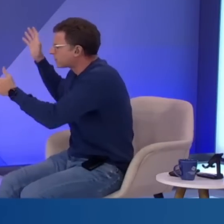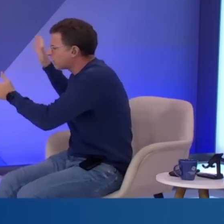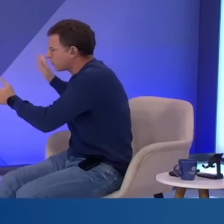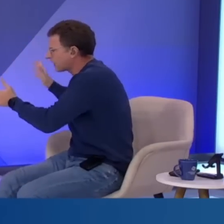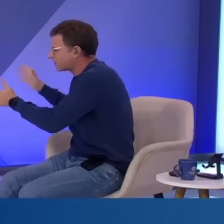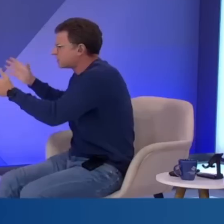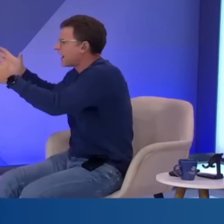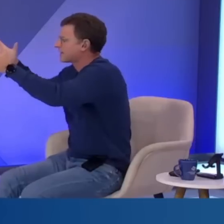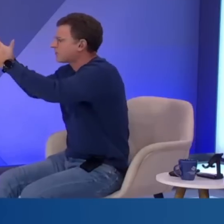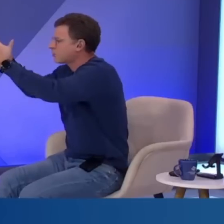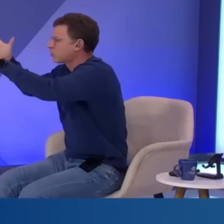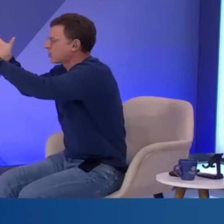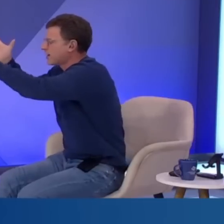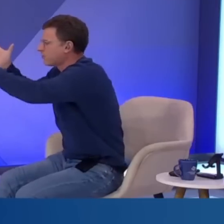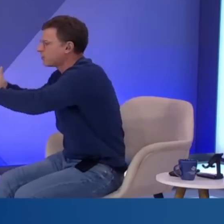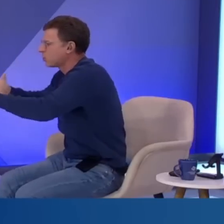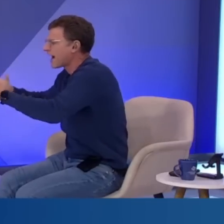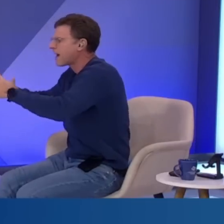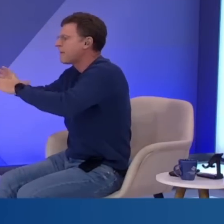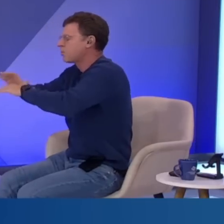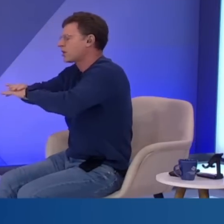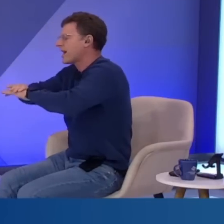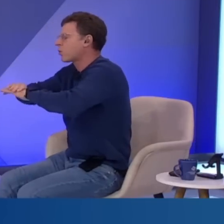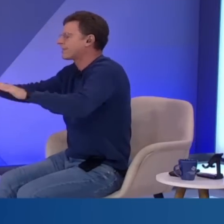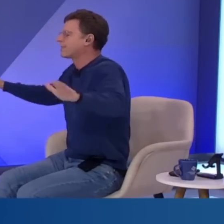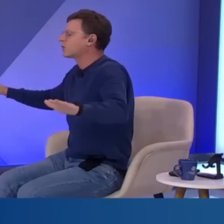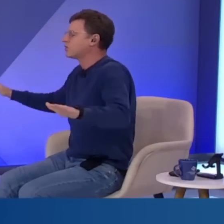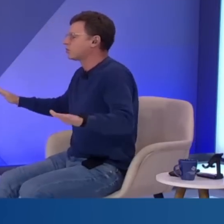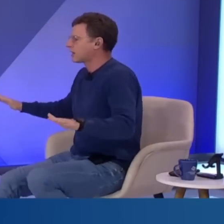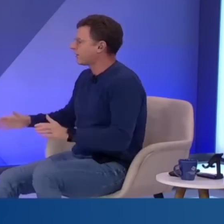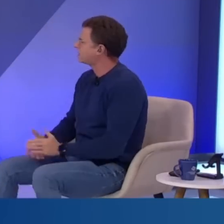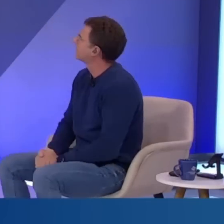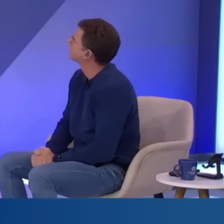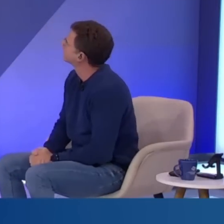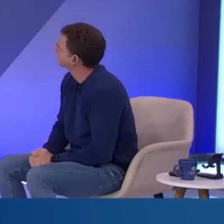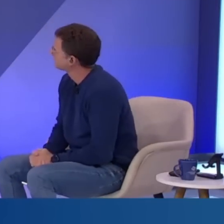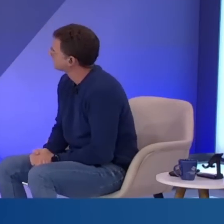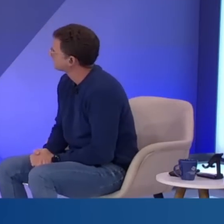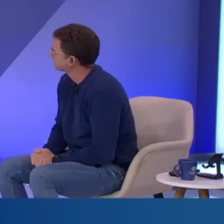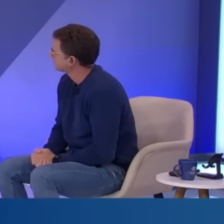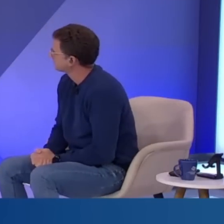se fosse uma pessoa progressista, a taxa de juros estaria no mesmo lugar, porque a equação que diz o que, é que vai ser?